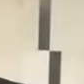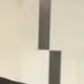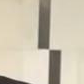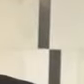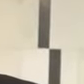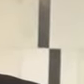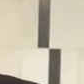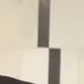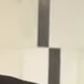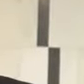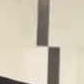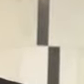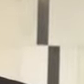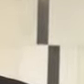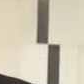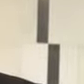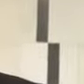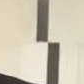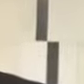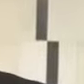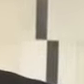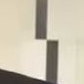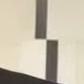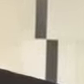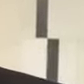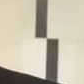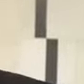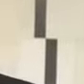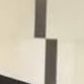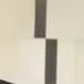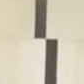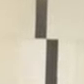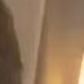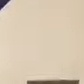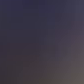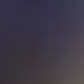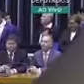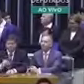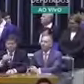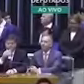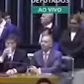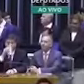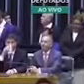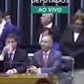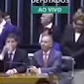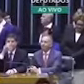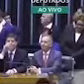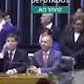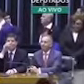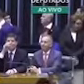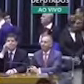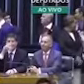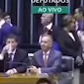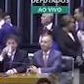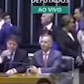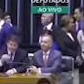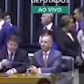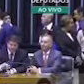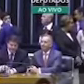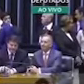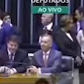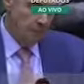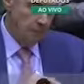Dia histórico. Entregamos para o Brasil e para o povo brasileiro uma reforma tributária que vai melhorar a vida das pessoas,